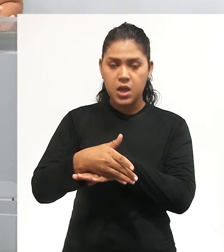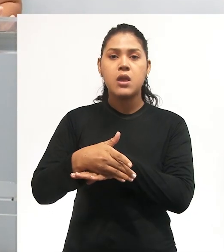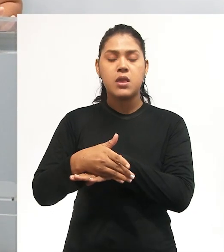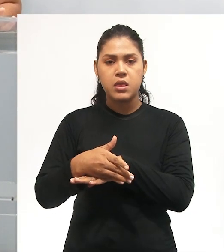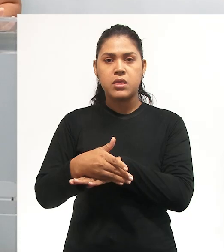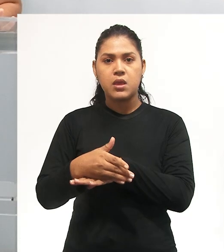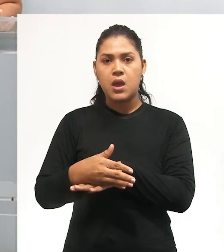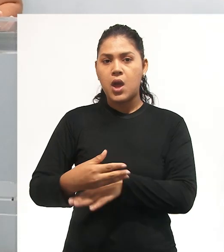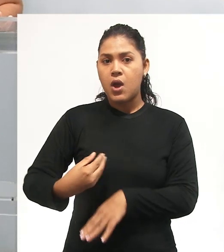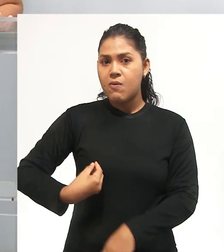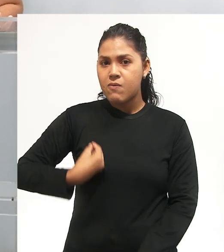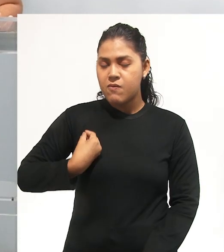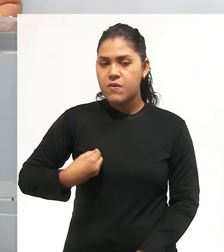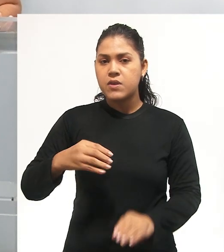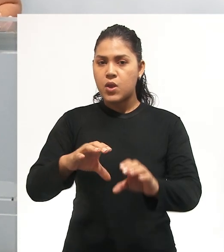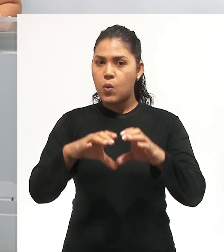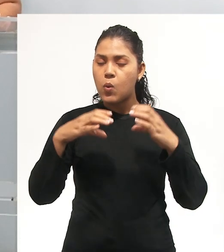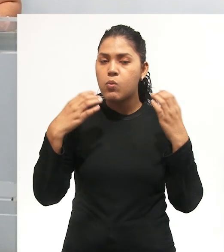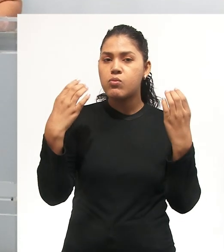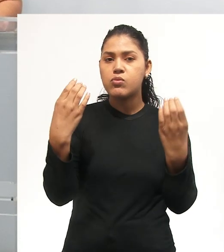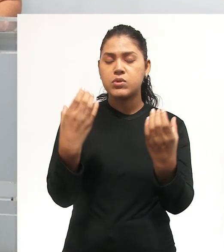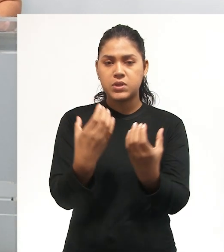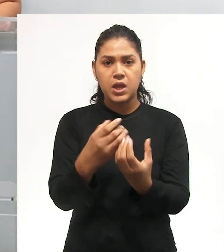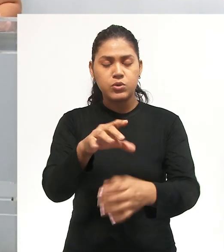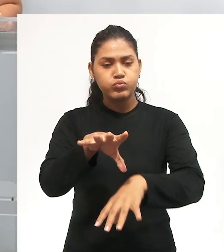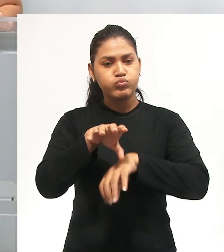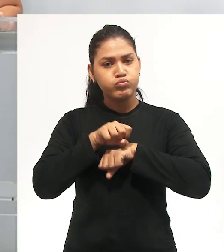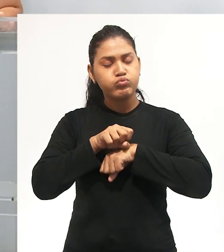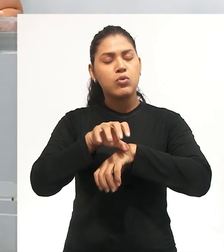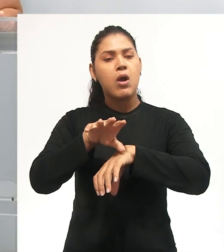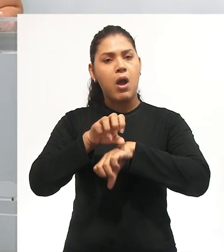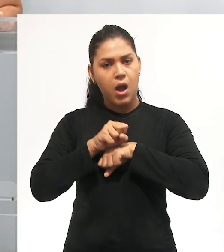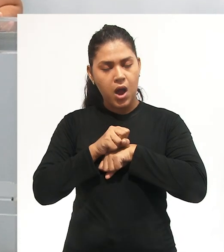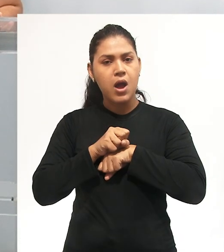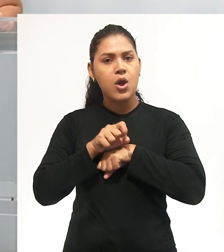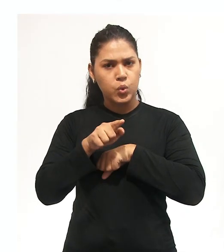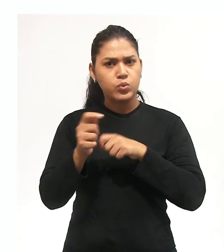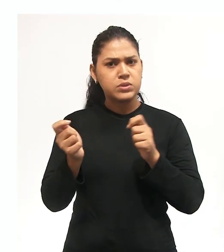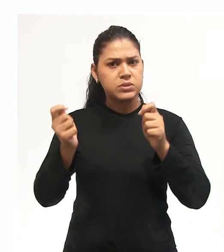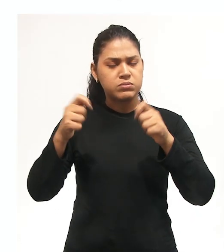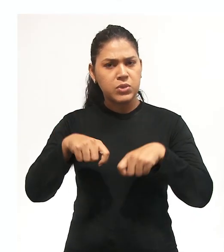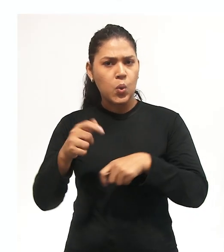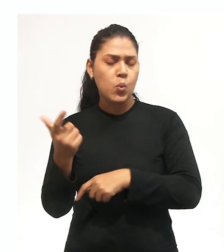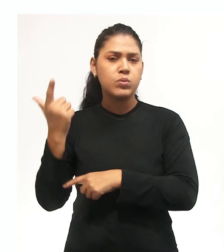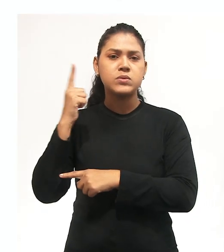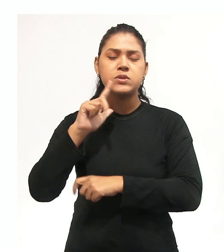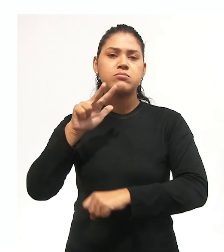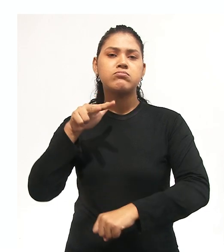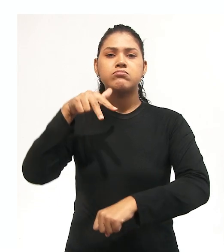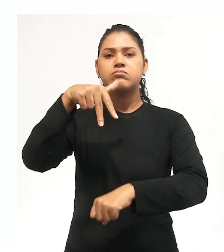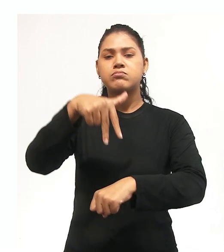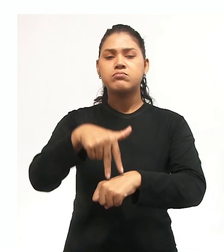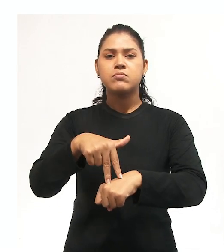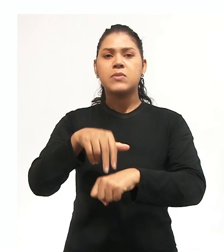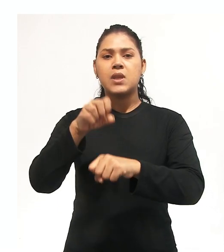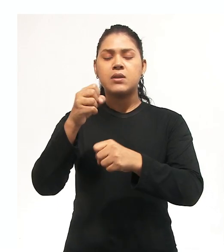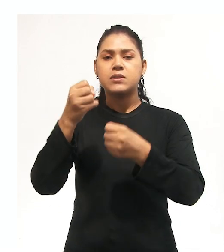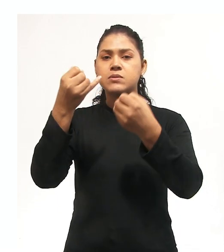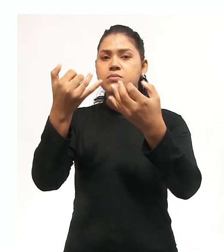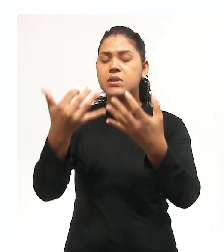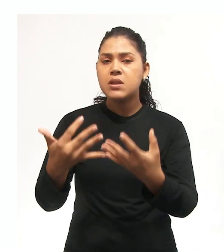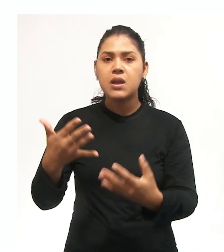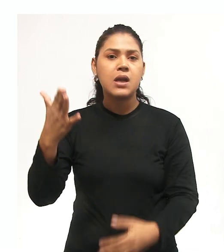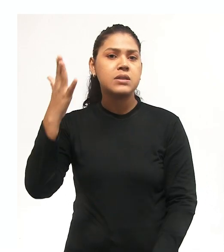que eu consigo descrever a minha comunidade e as referências dela me fazem ver e ter